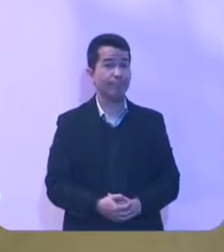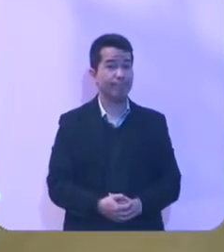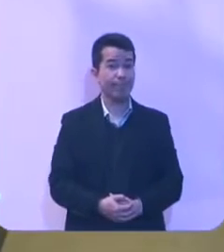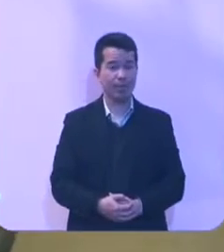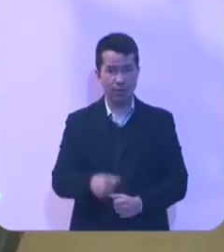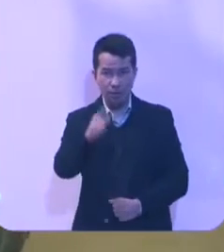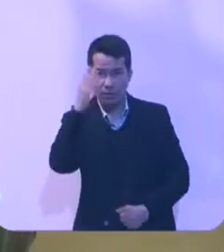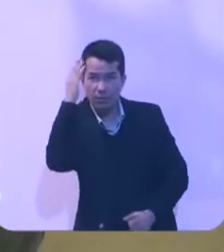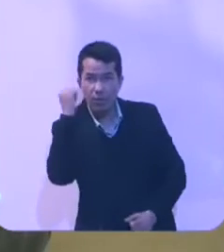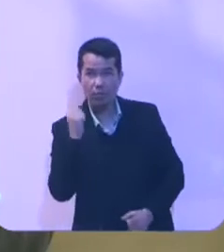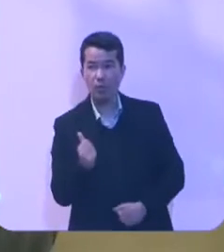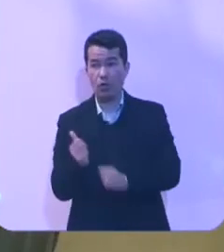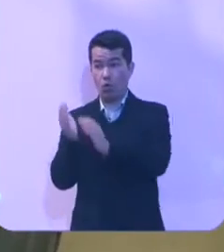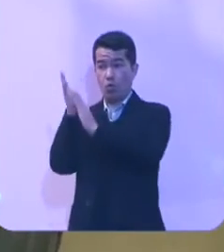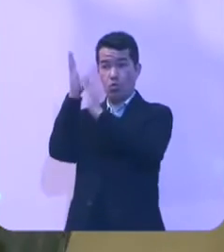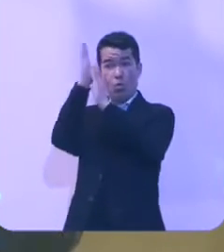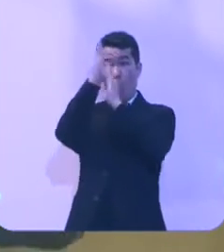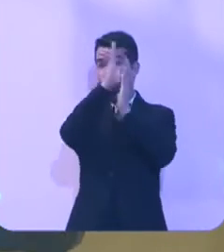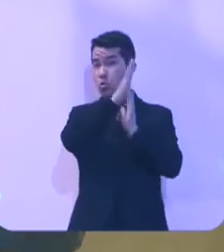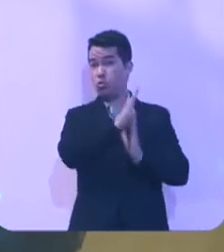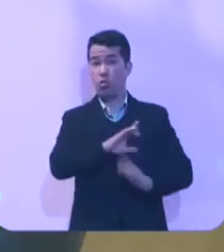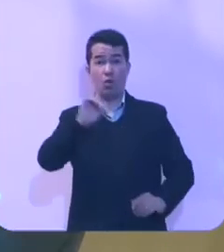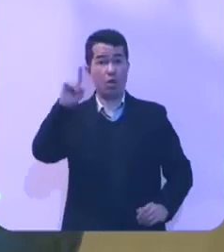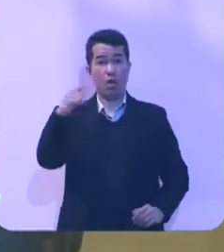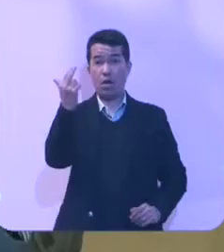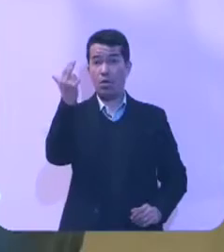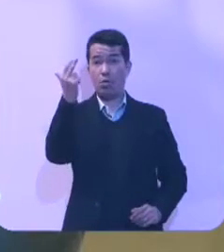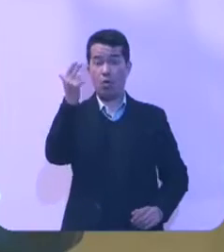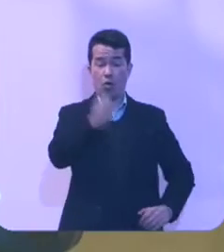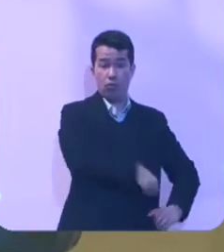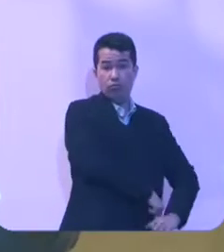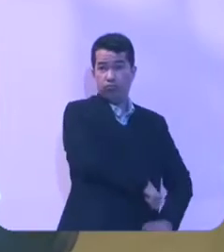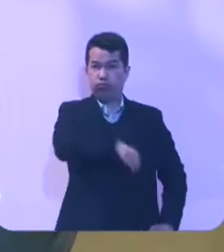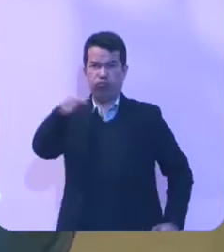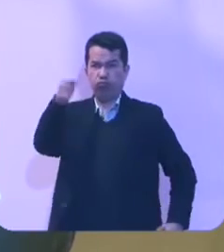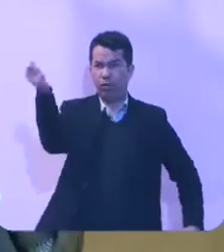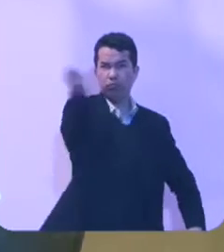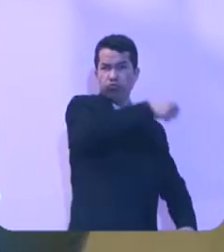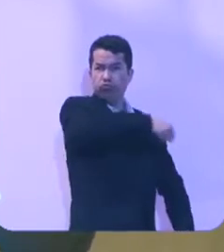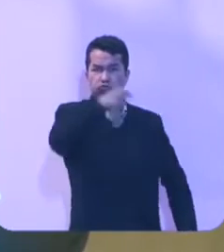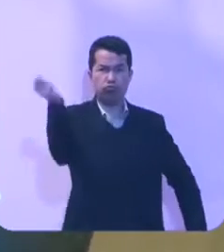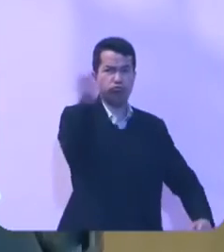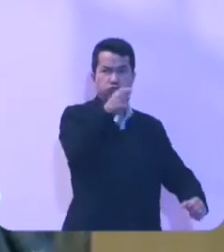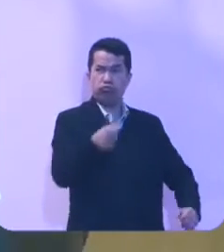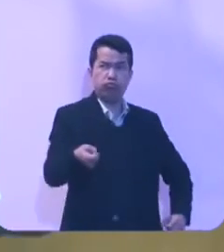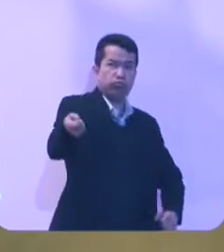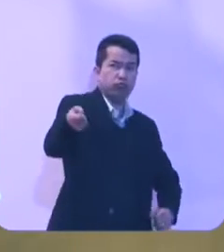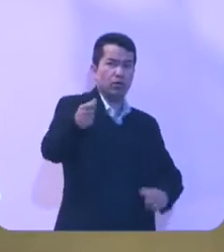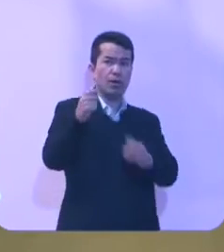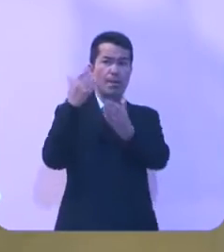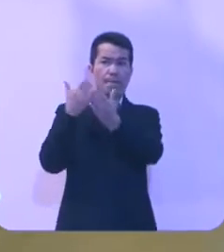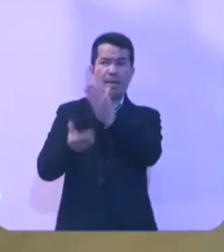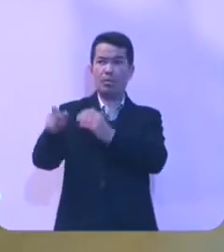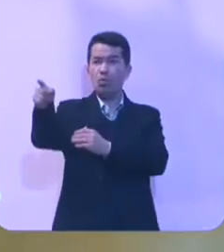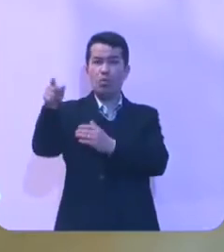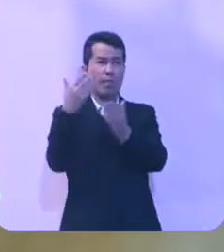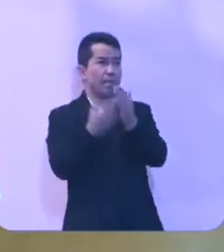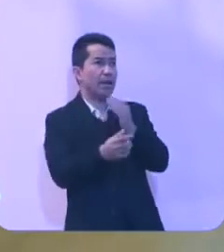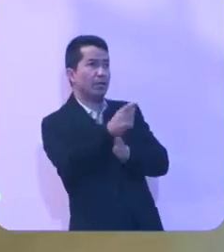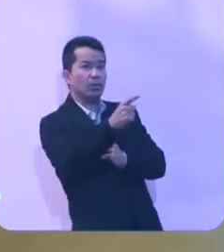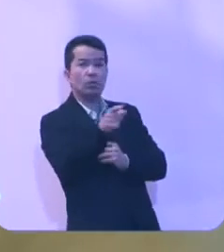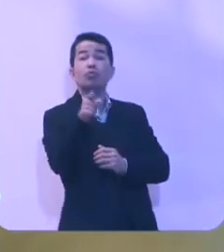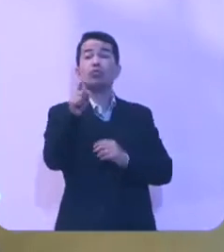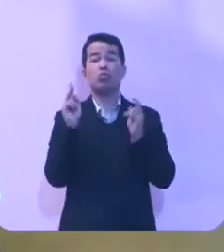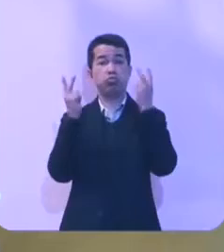tremendamente poderosa. E essa arma chama-se louvor, a adoração a Deus, mesmo no meio da batalha.